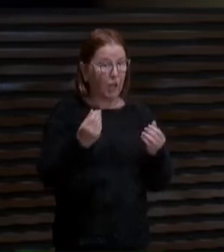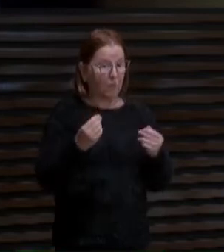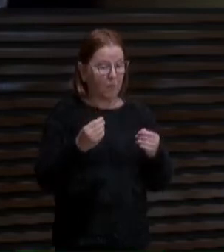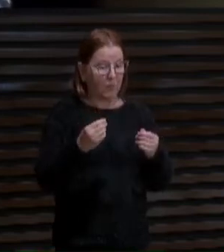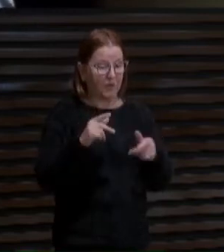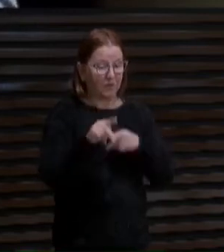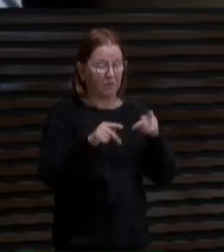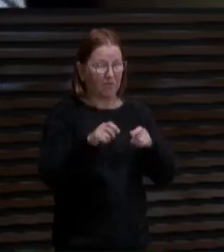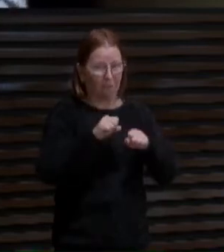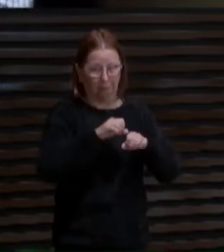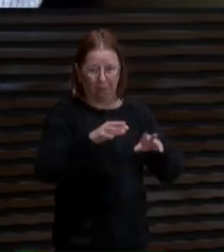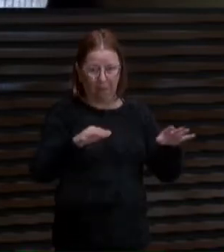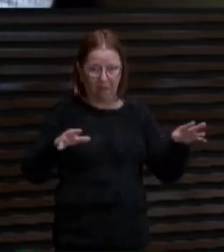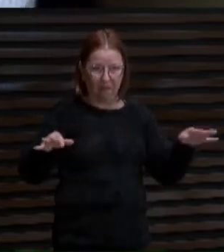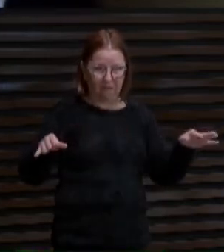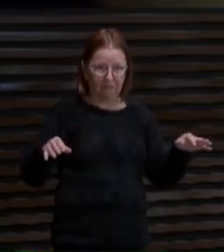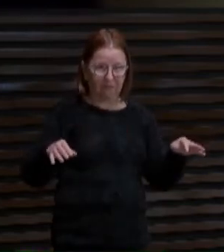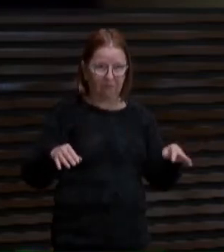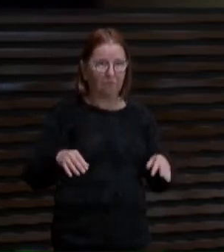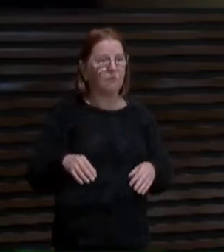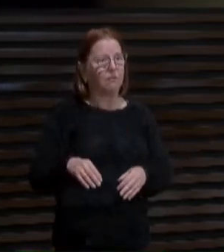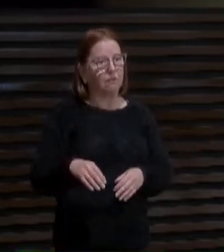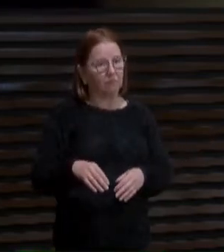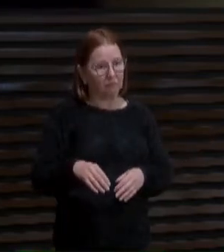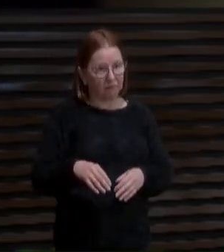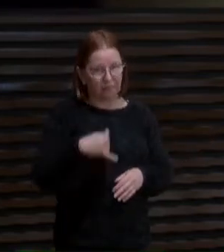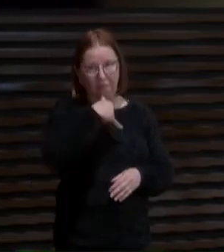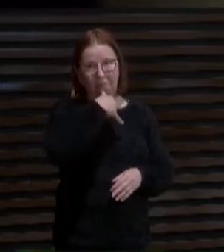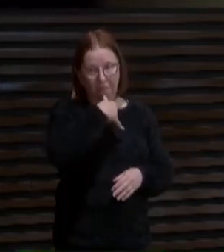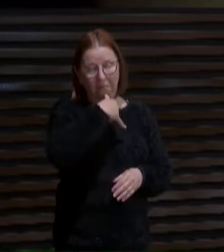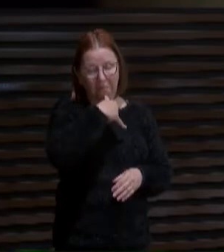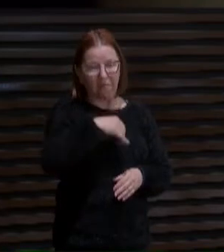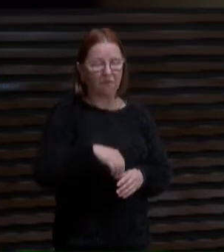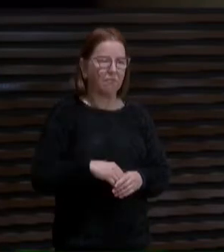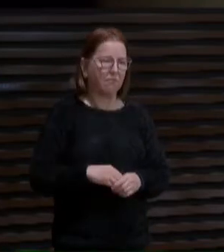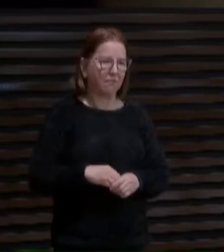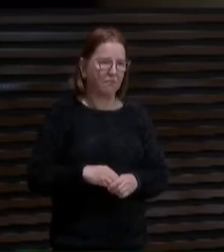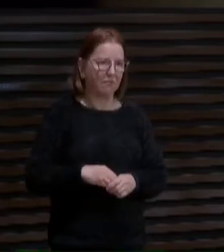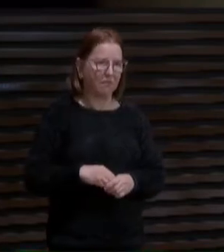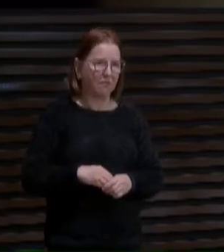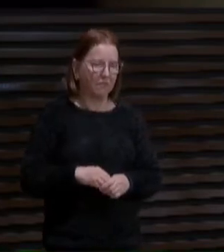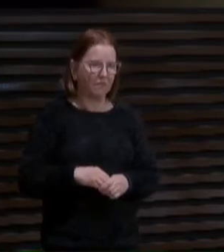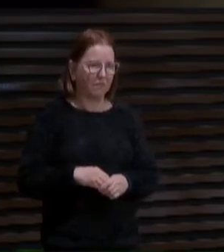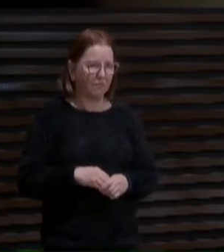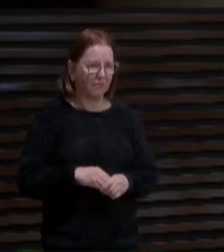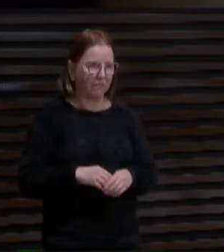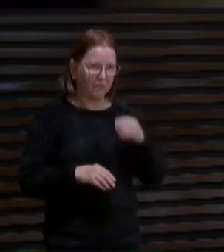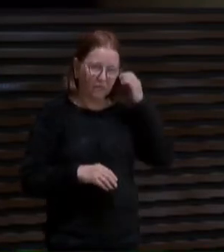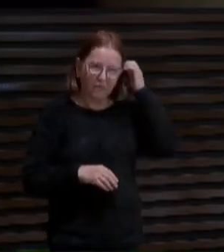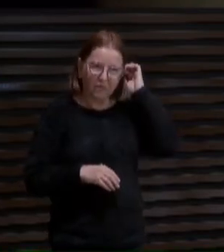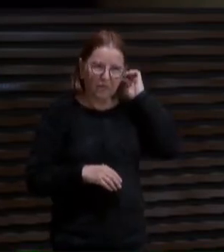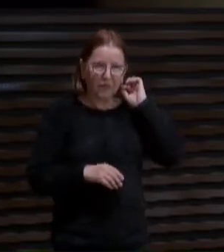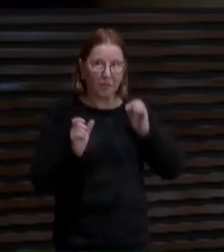contaminados ou coisa terrível eu citei abrir os 12 14 ele falando sobre essa essa